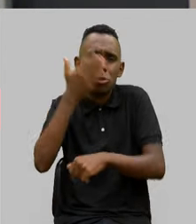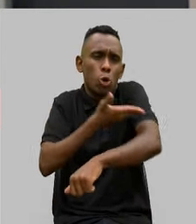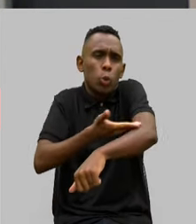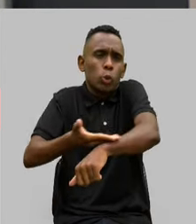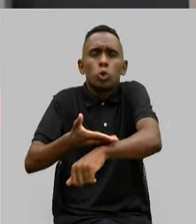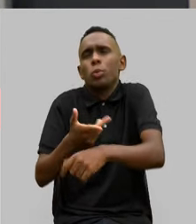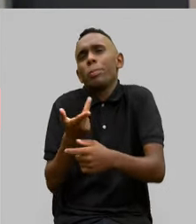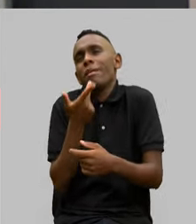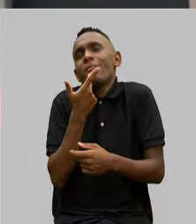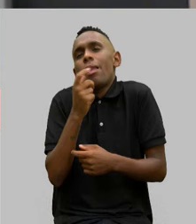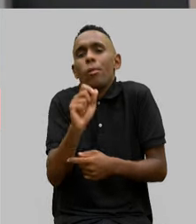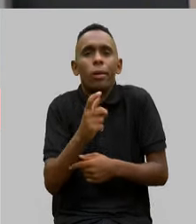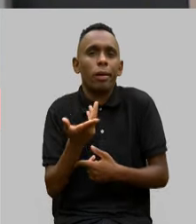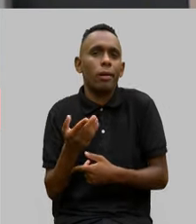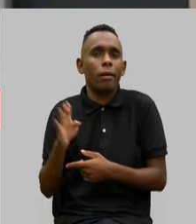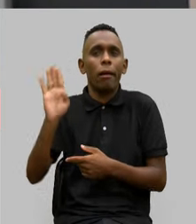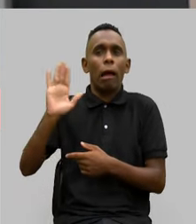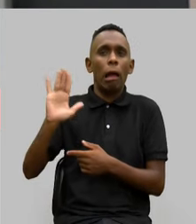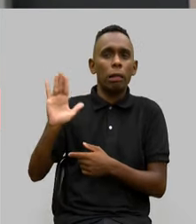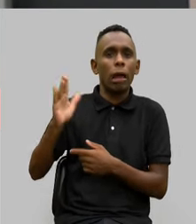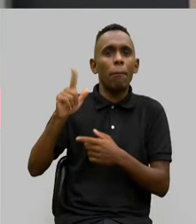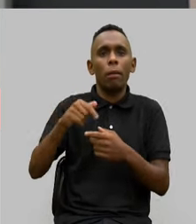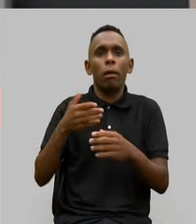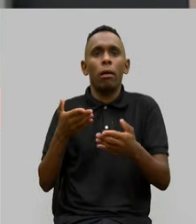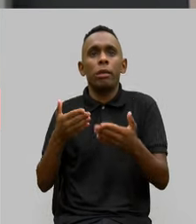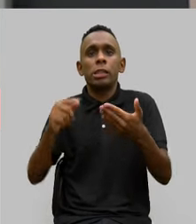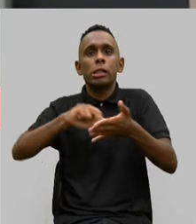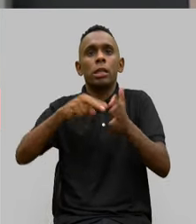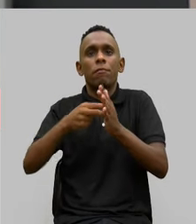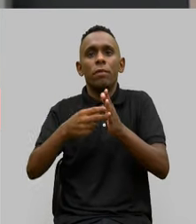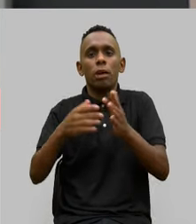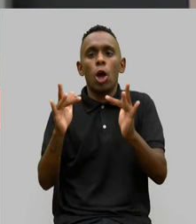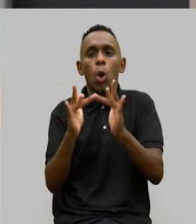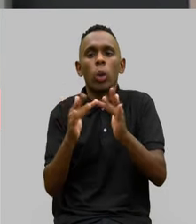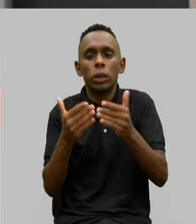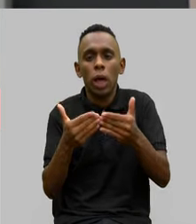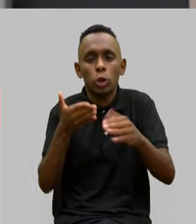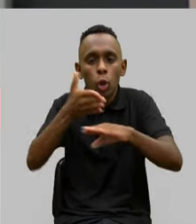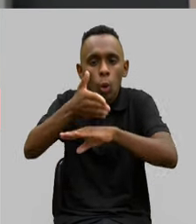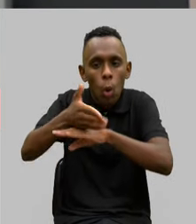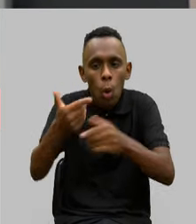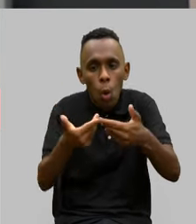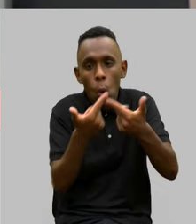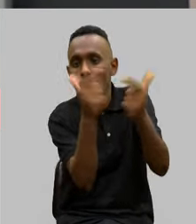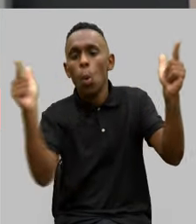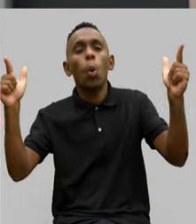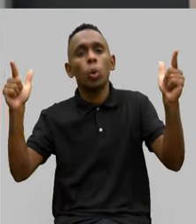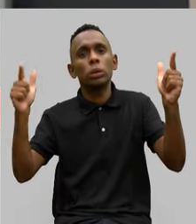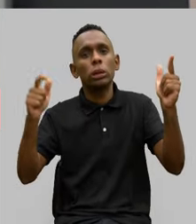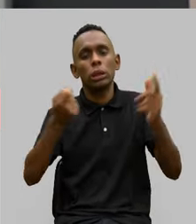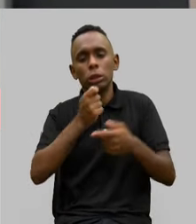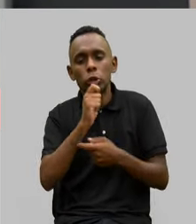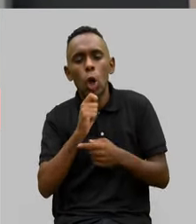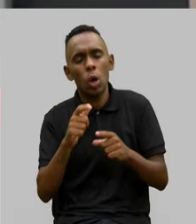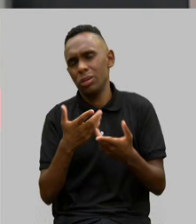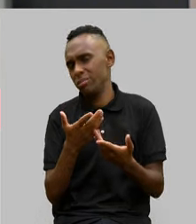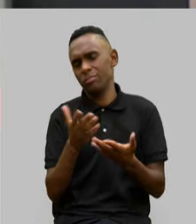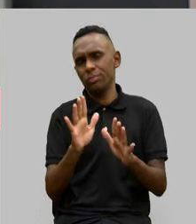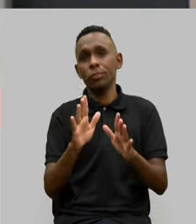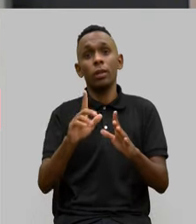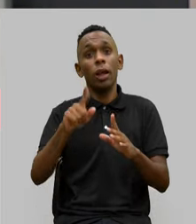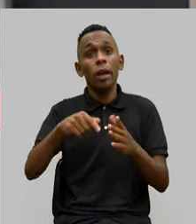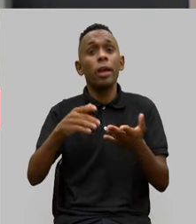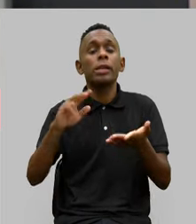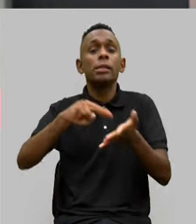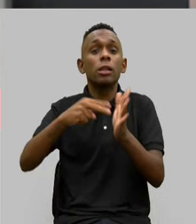falar que a cannabis né porta de entrada para Outras Drogas né quando a gente pensa em termos de farmacologia eu diria que a porta de